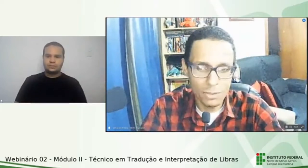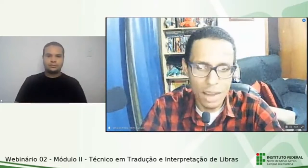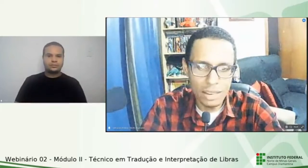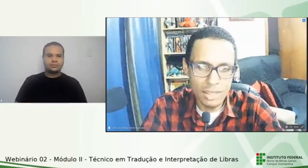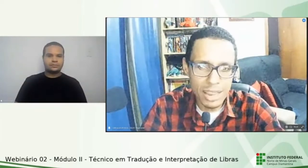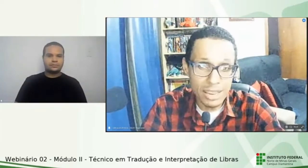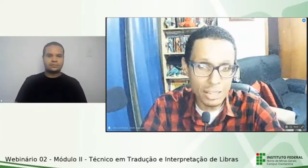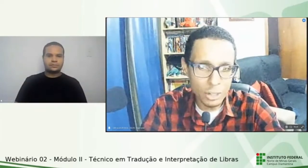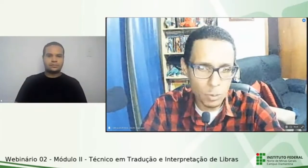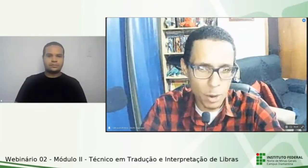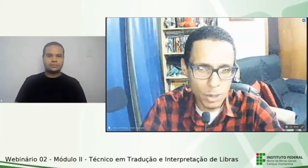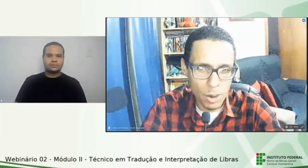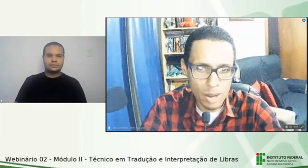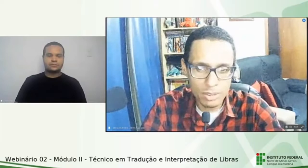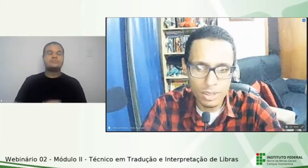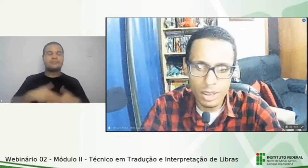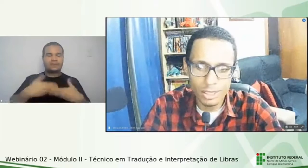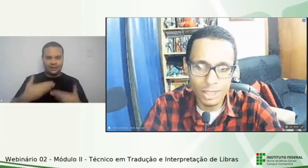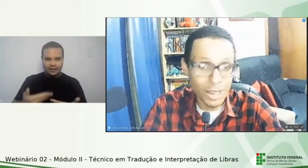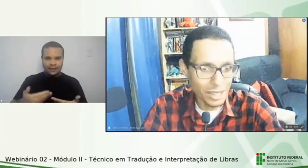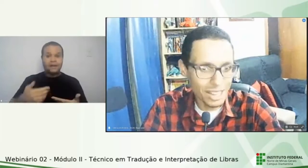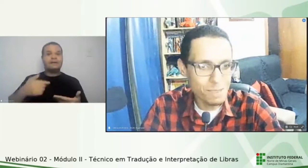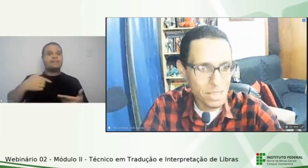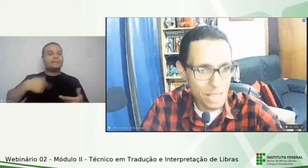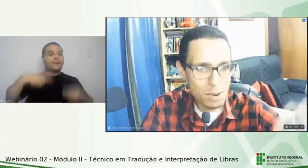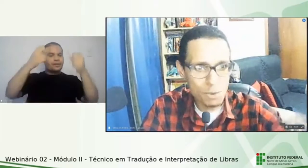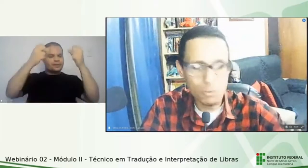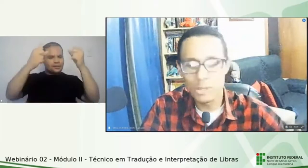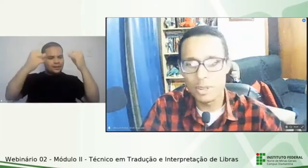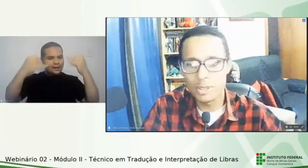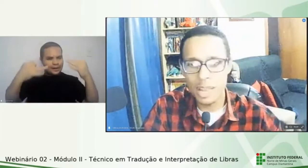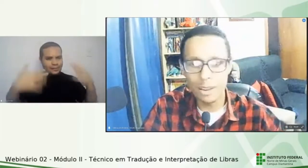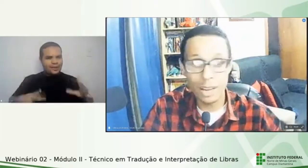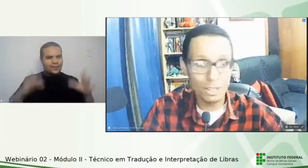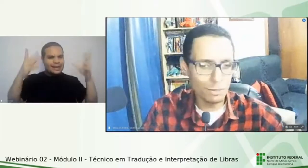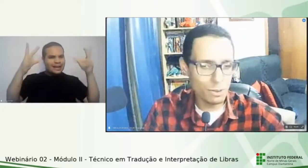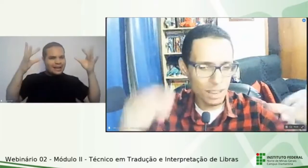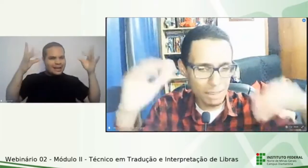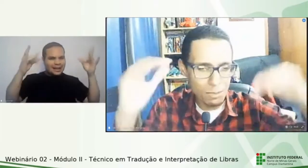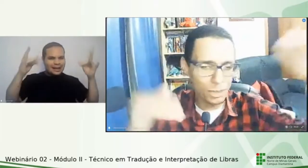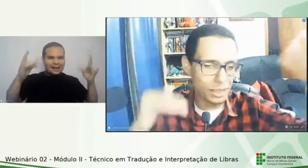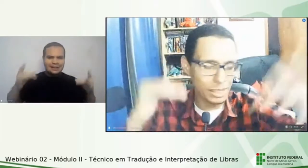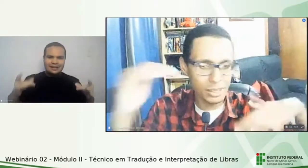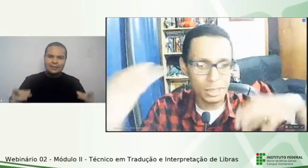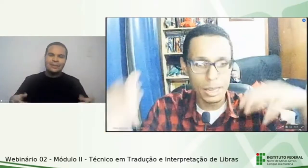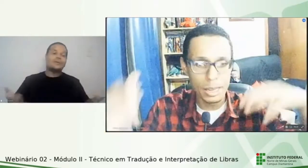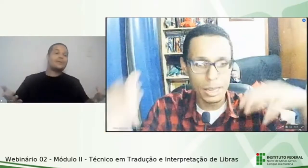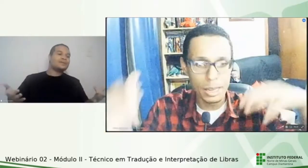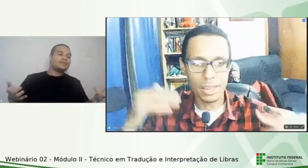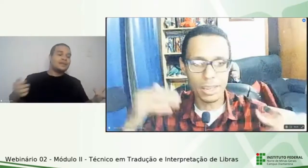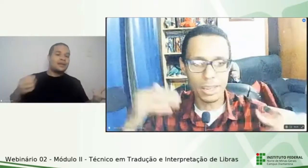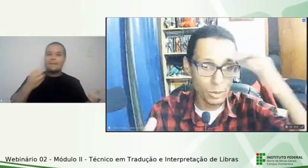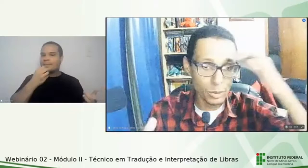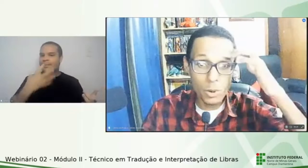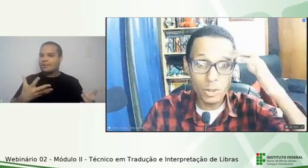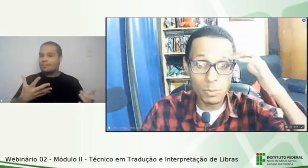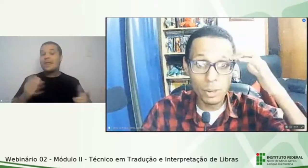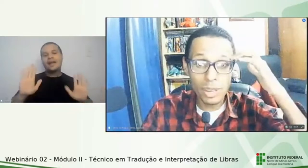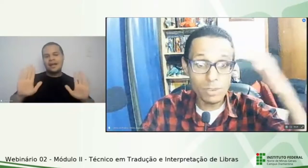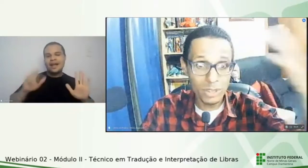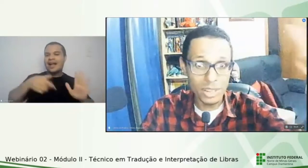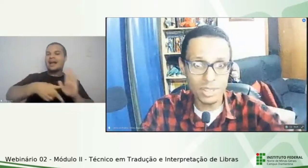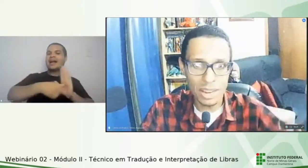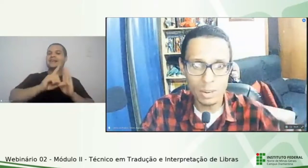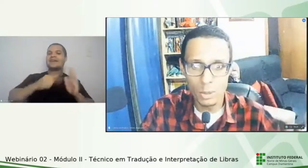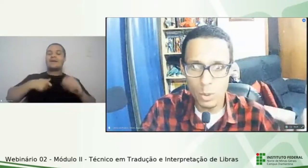essas falas, né, esses pormenores, tanto é que até comentei com a professora Estela, olha, eu não vou falar muito ali do curso,